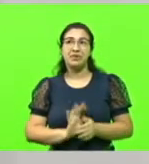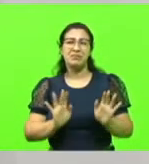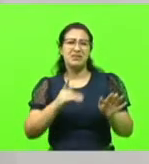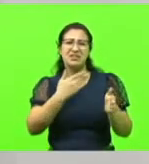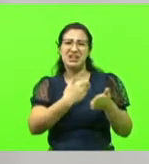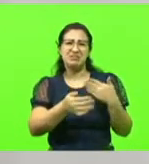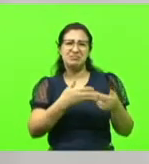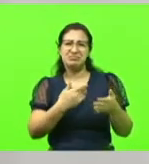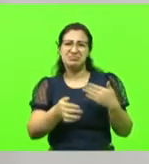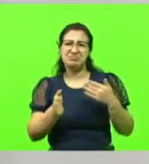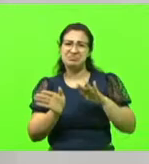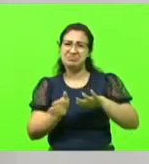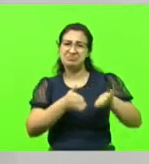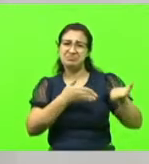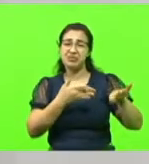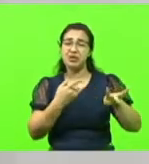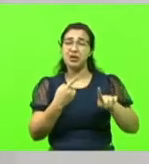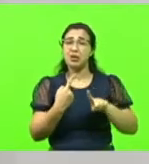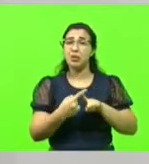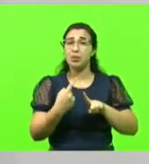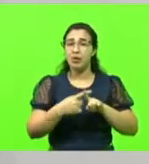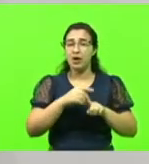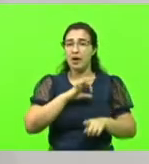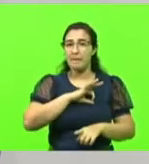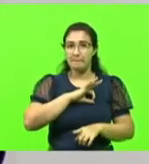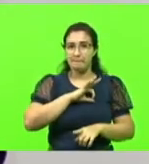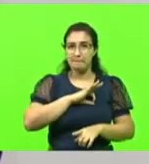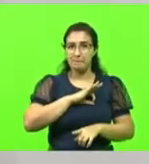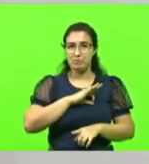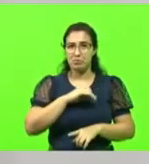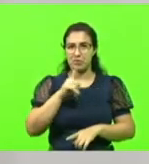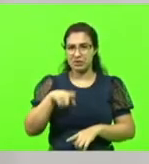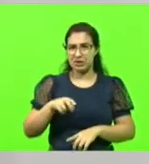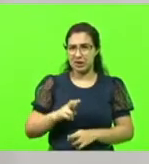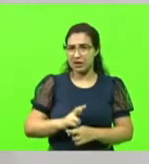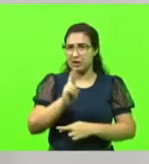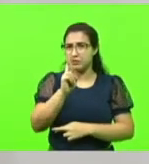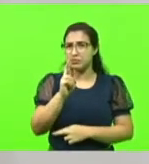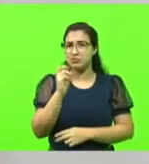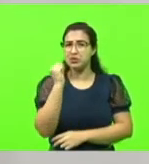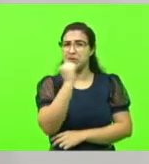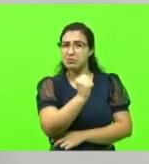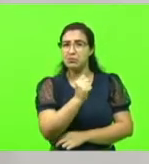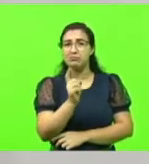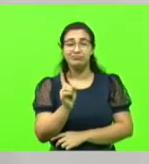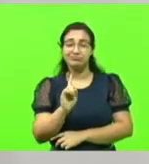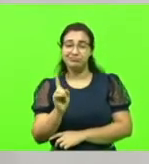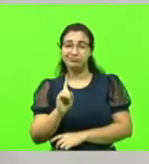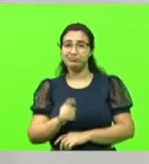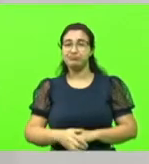porque não importa, não foi a polícia que matou. Isso aqui não tem muita importância.